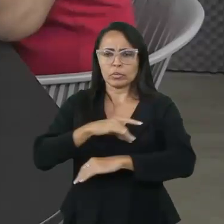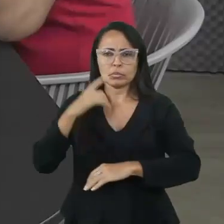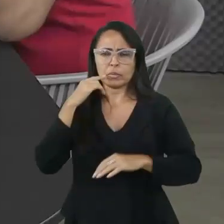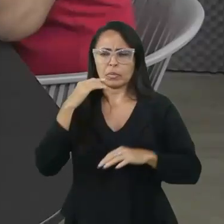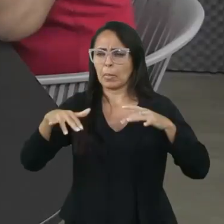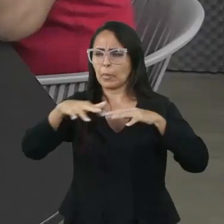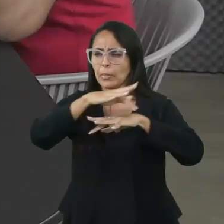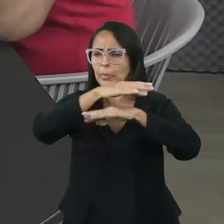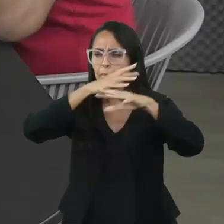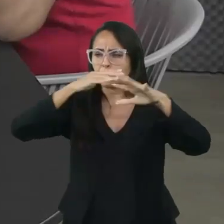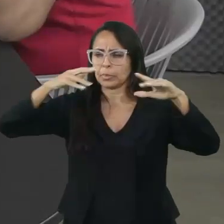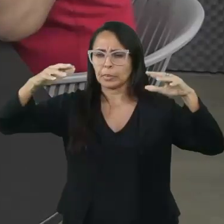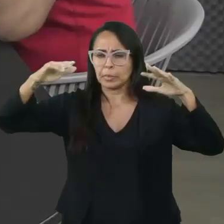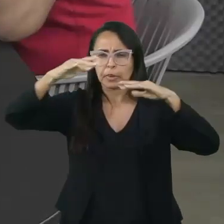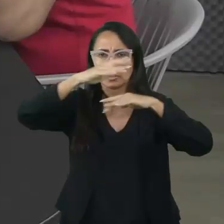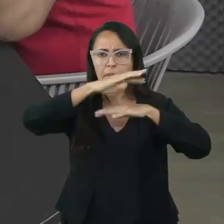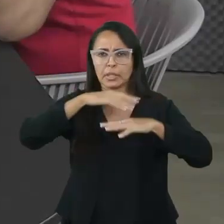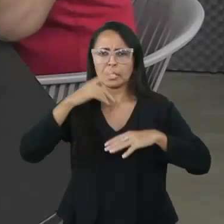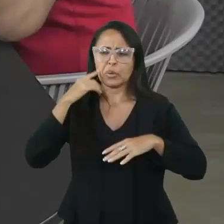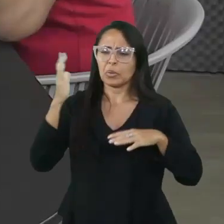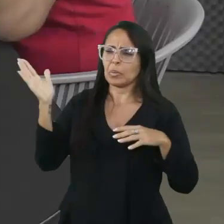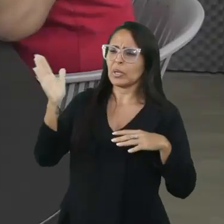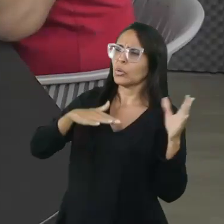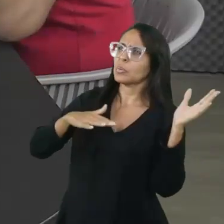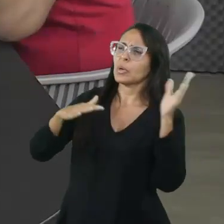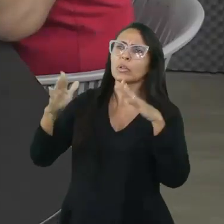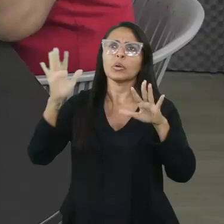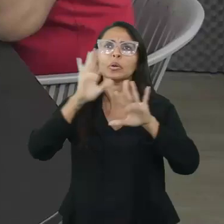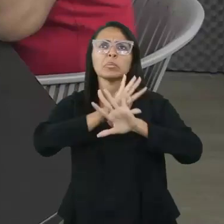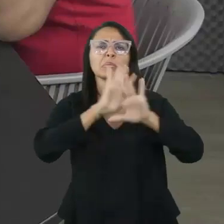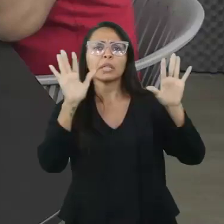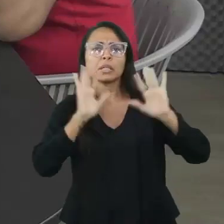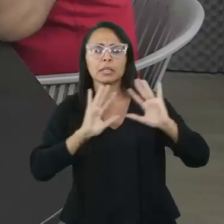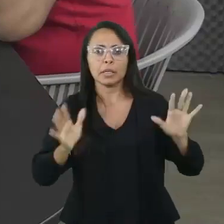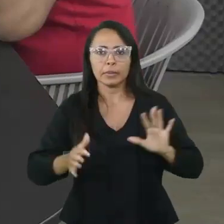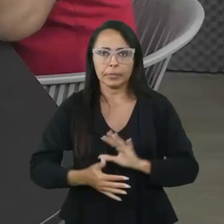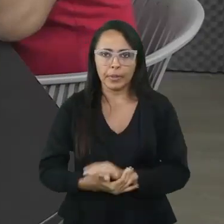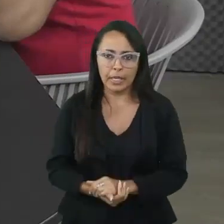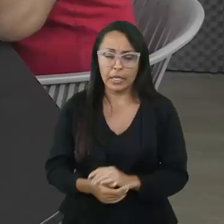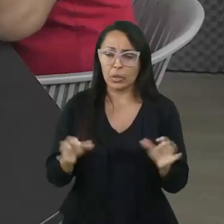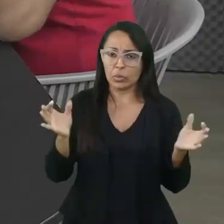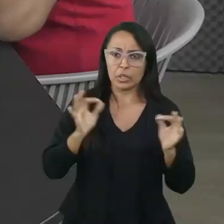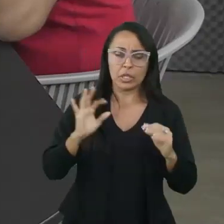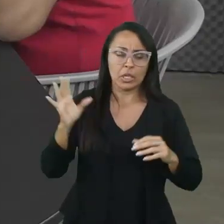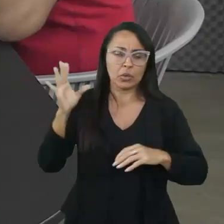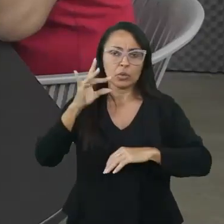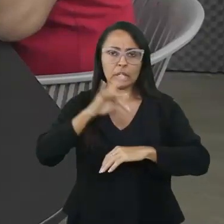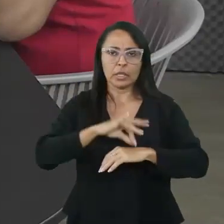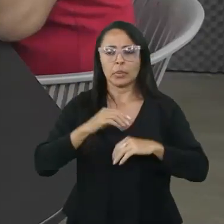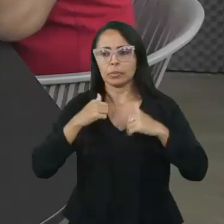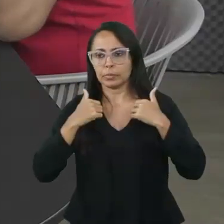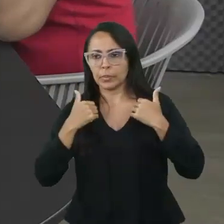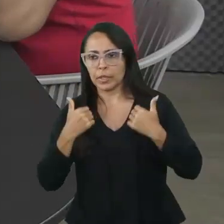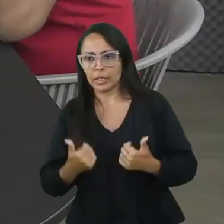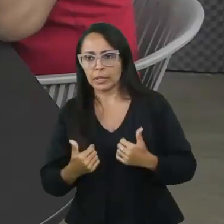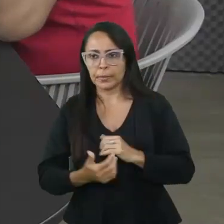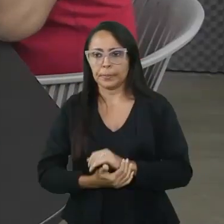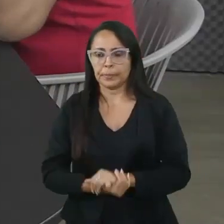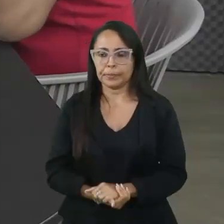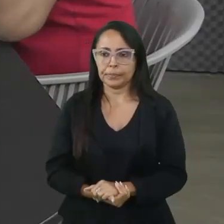tudo muriçoca. Espantou, beleza. Não tem ninguém doente aqui, não tem ninguém com dengue, nem com zika, nem com chikungunya, tá tudo bem. A gente espantou, já